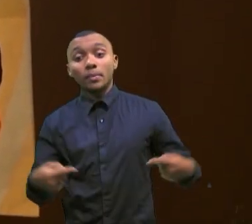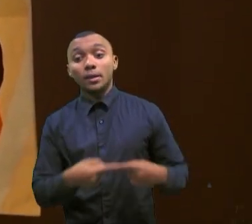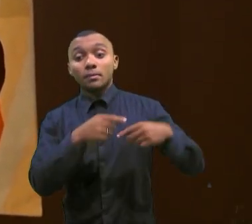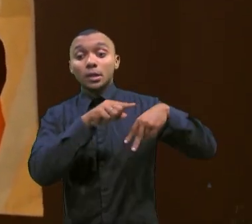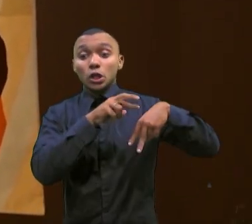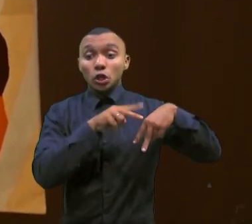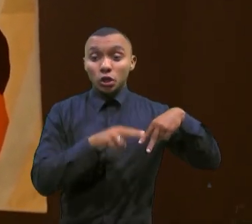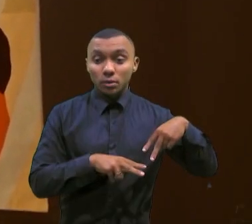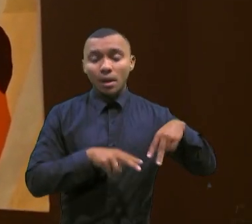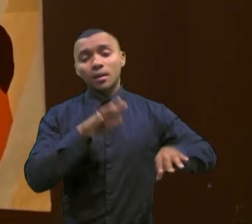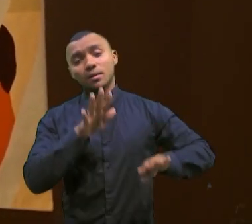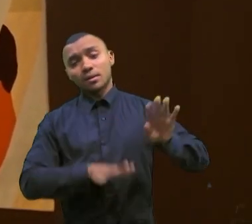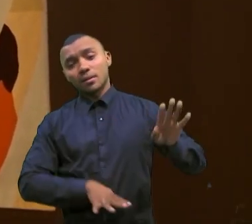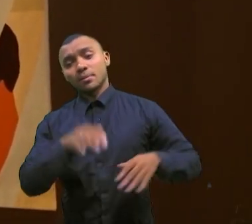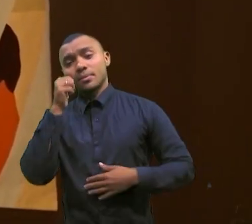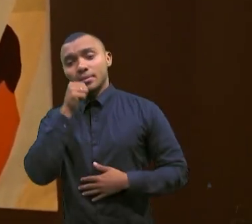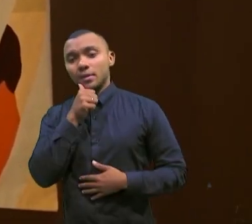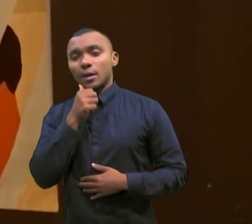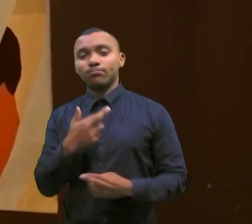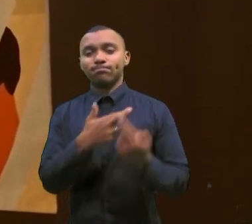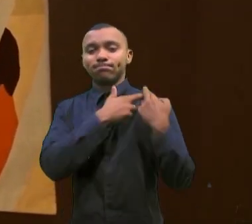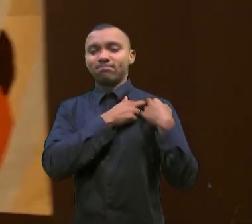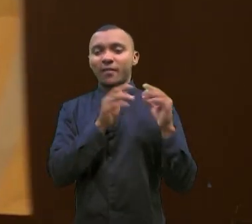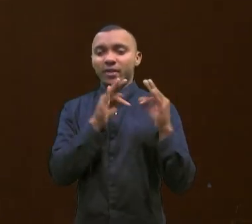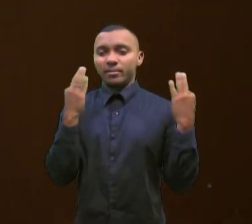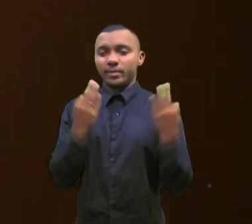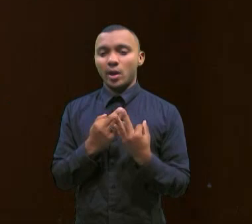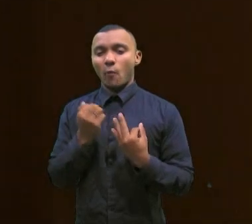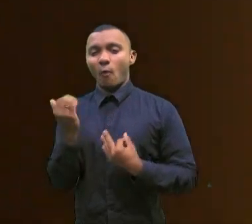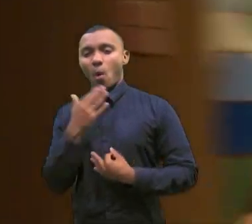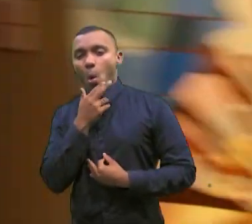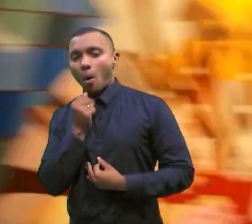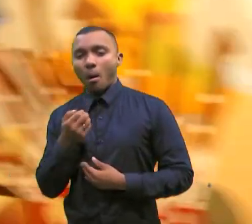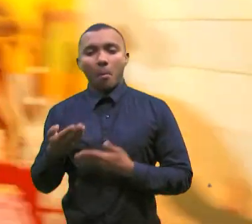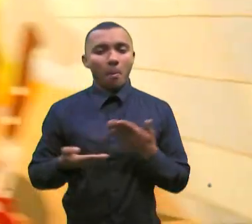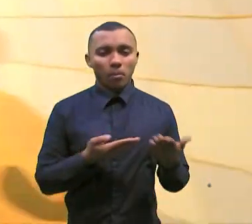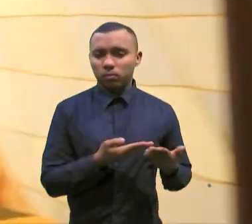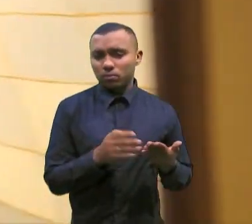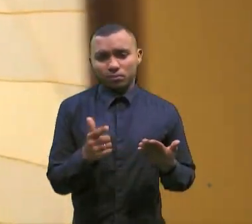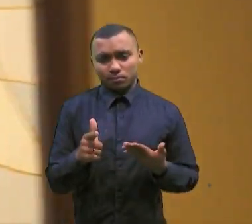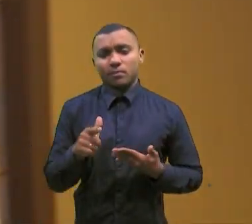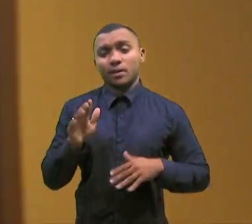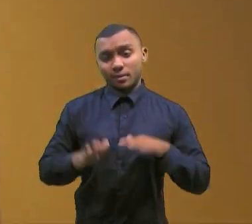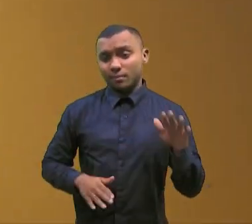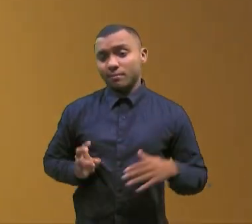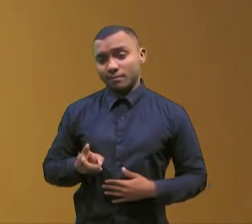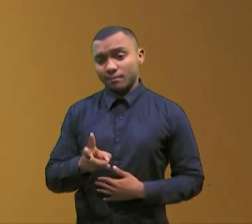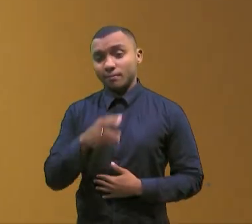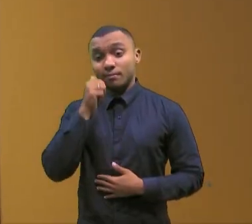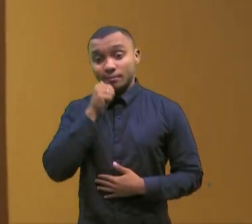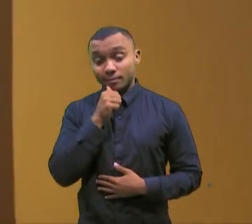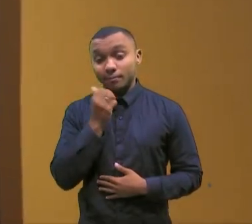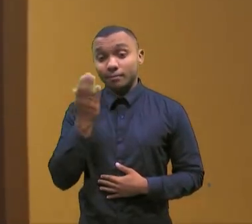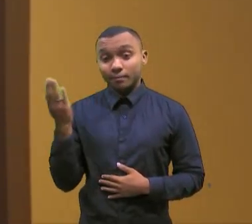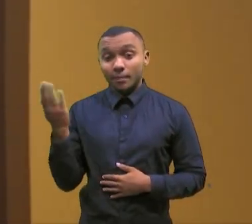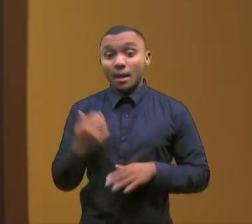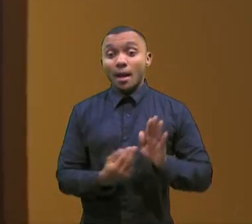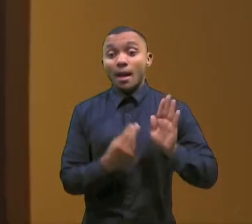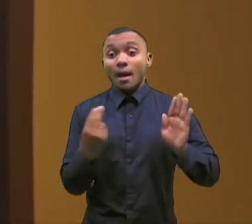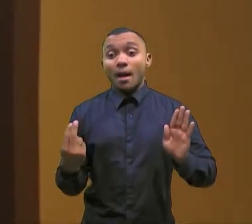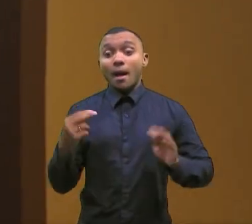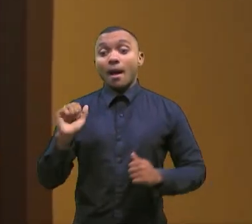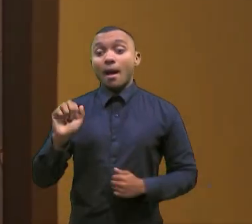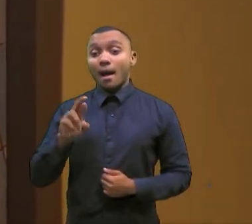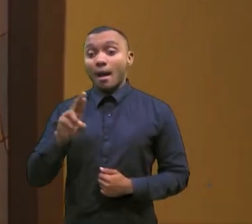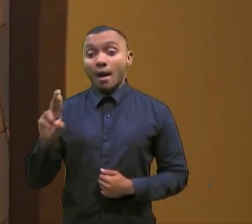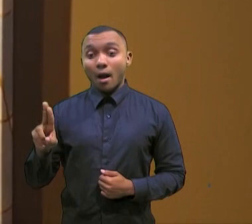também, que muitas vezes são chefes de família, né? A gente traz aqui a obra do Arrugas. Esse artista, ele foi um